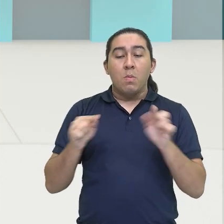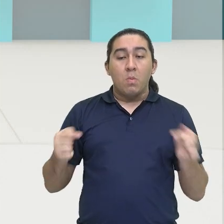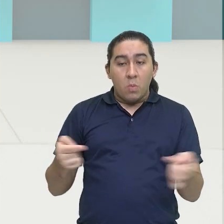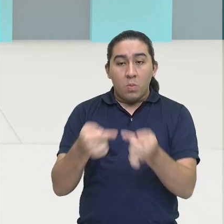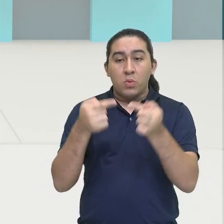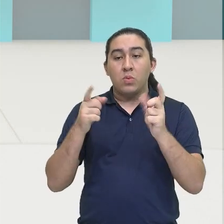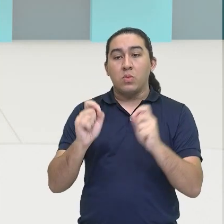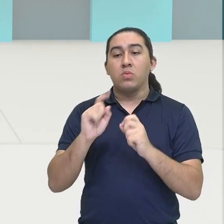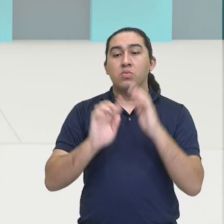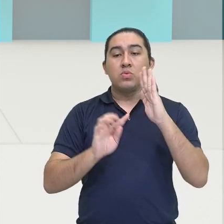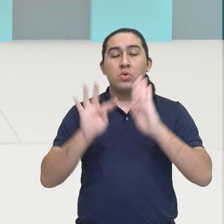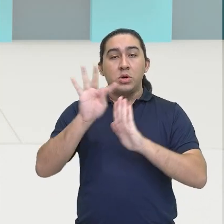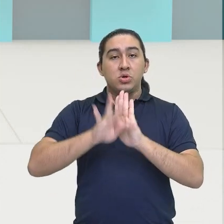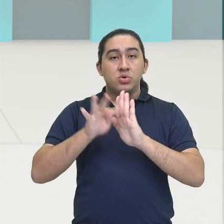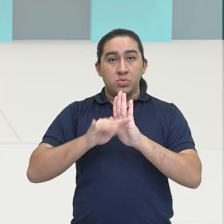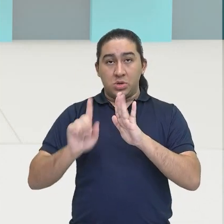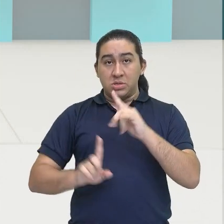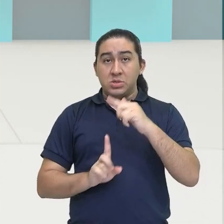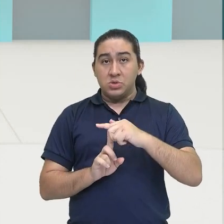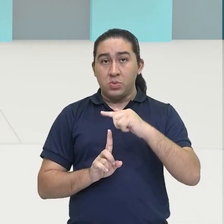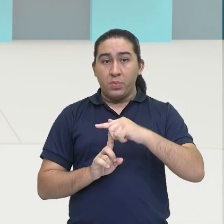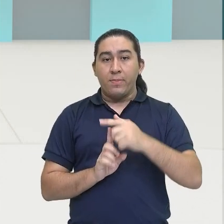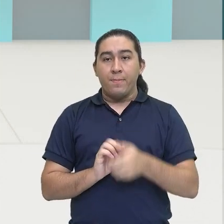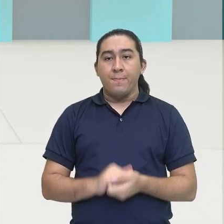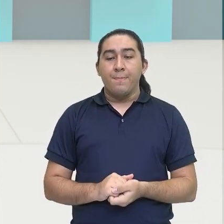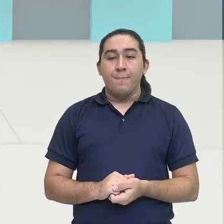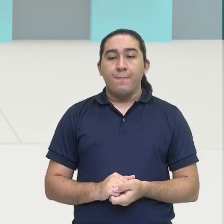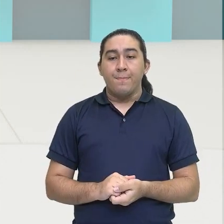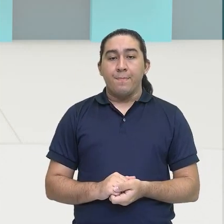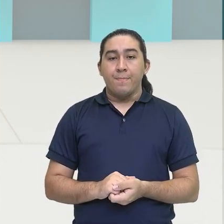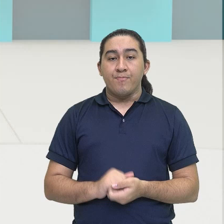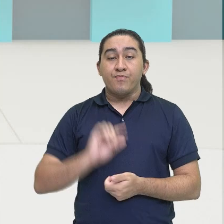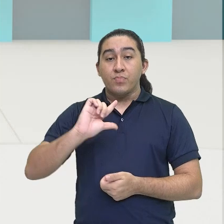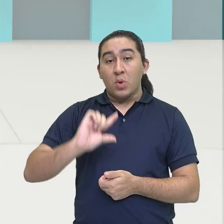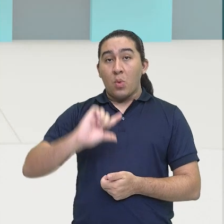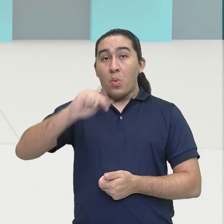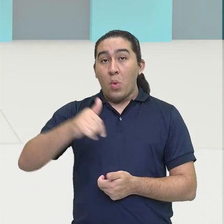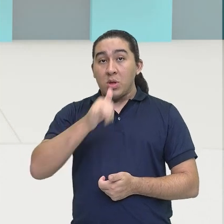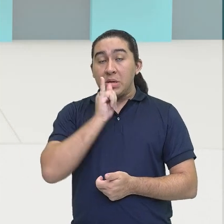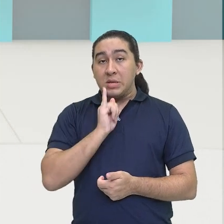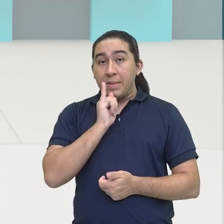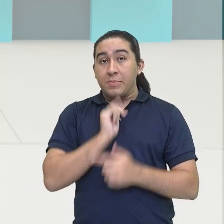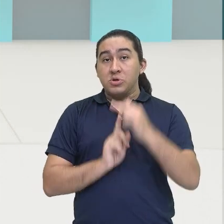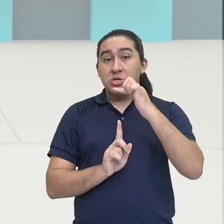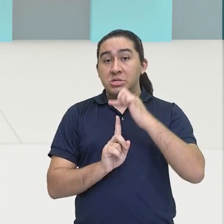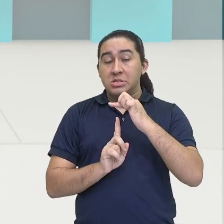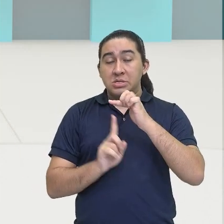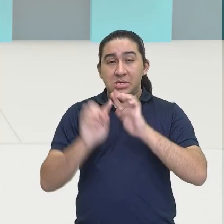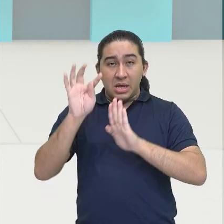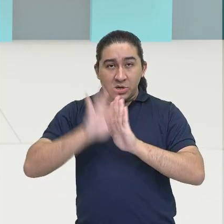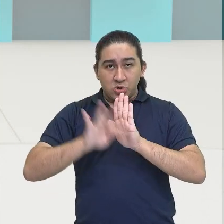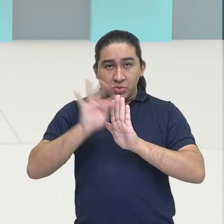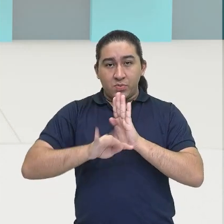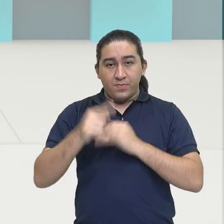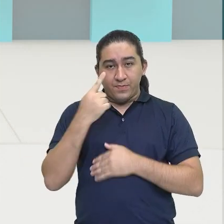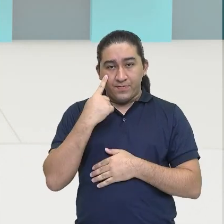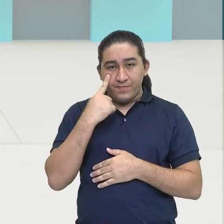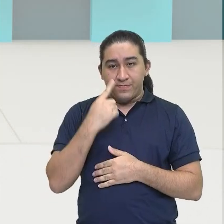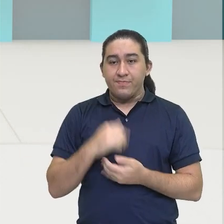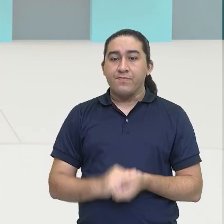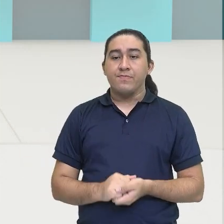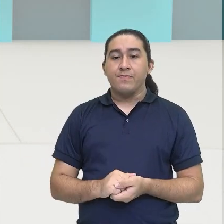trabalhando o texto injuntivo ou a injunção. Outro exemplo de texto injuntivo, eu quero que vocês acompanhem comigo